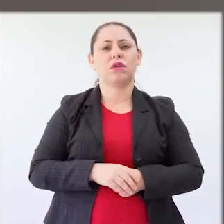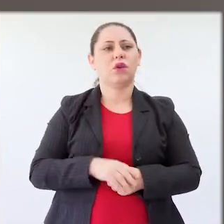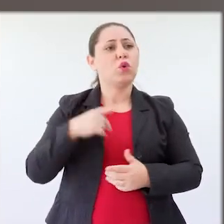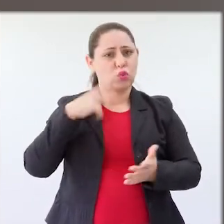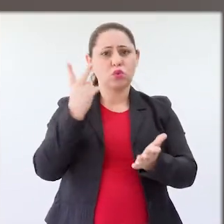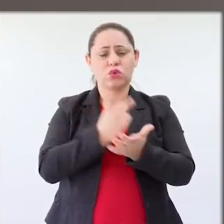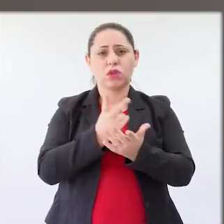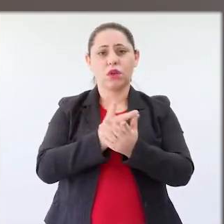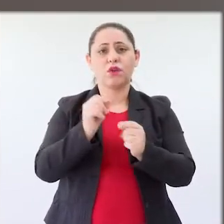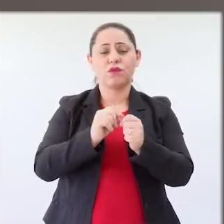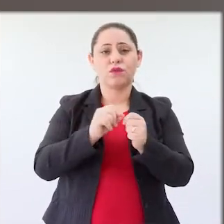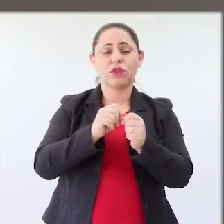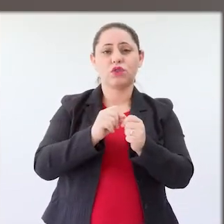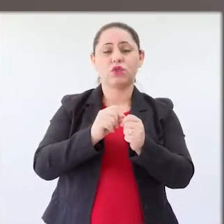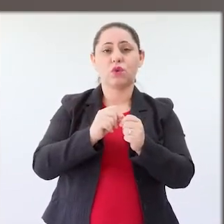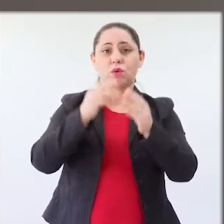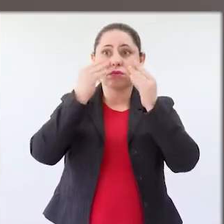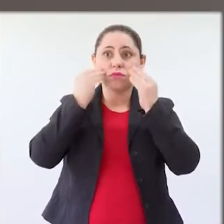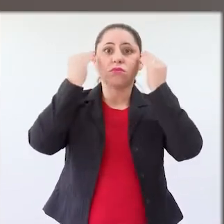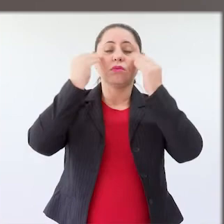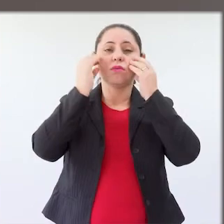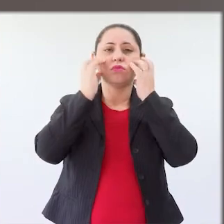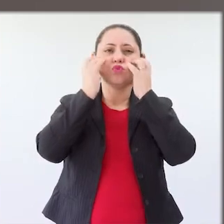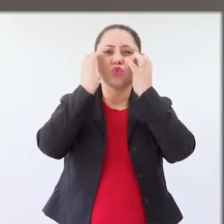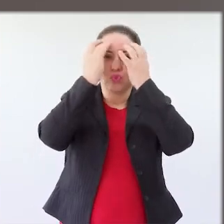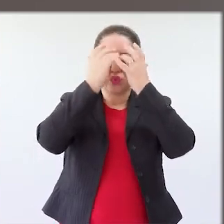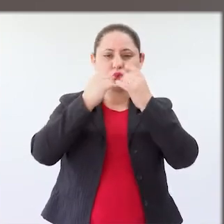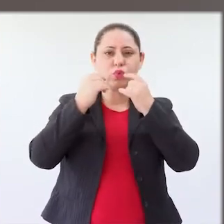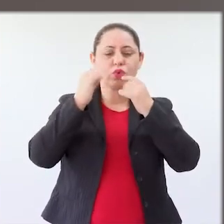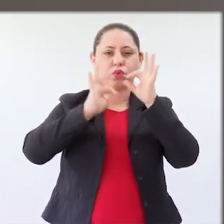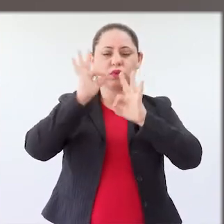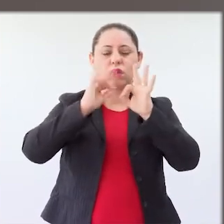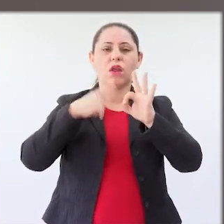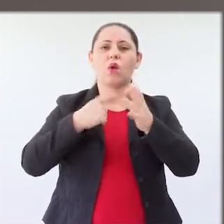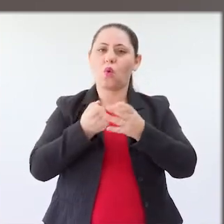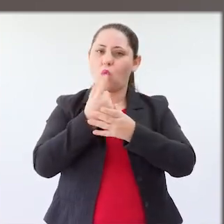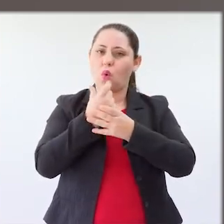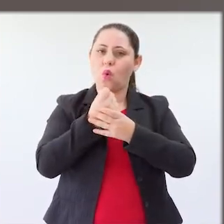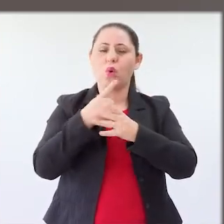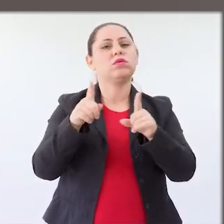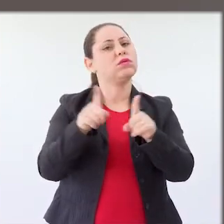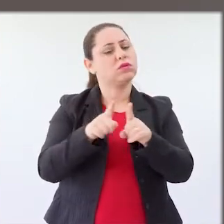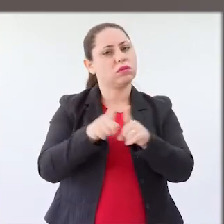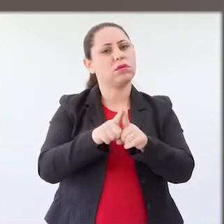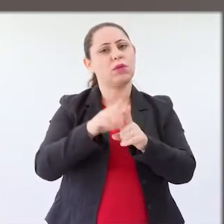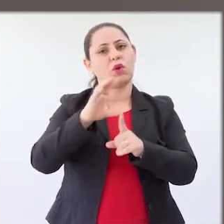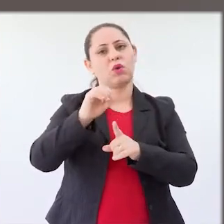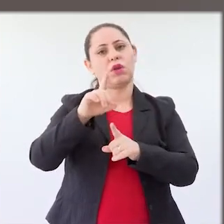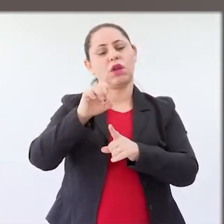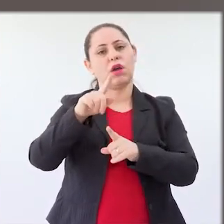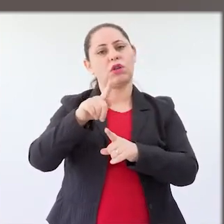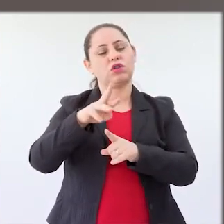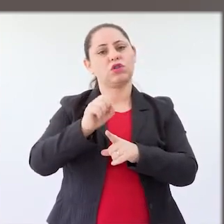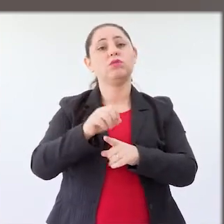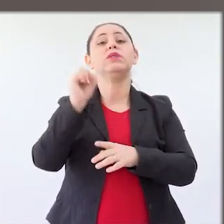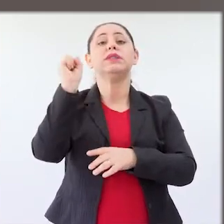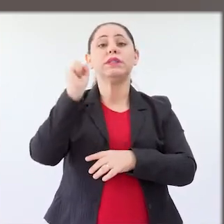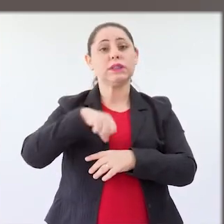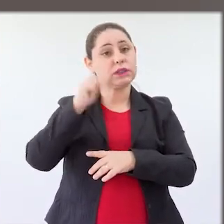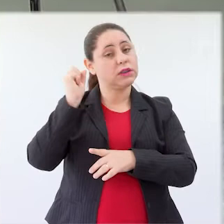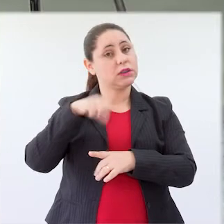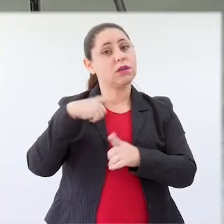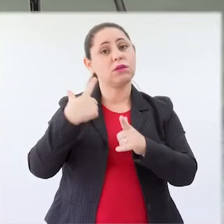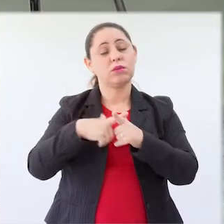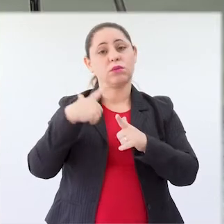pergunta, doutora, eu continuo então, eu fiz um bioestimulador para produzir colágeno, eu continuo então tomando o colágeno via